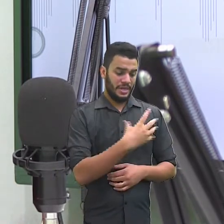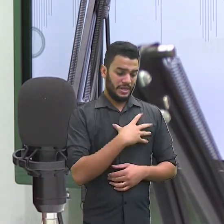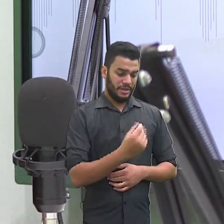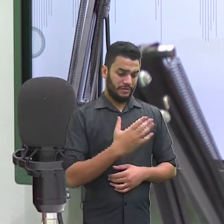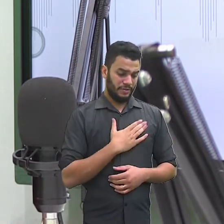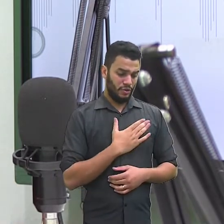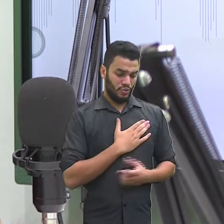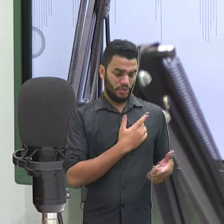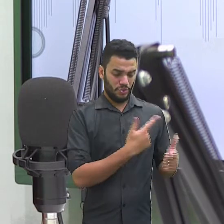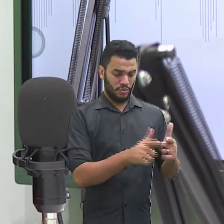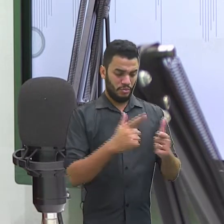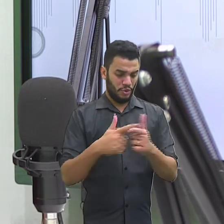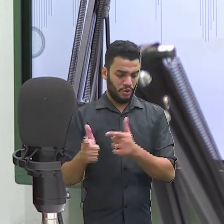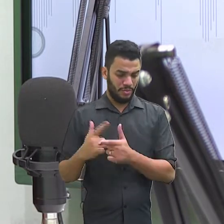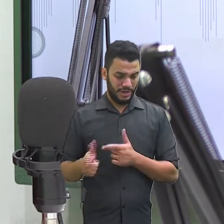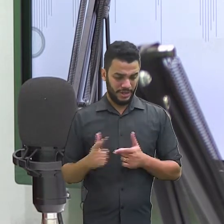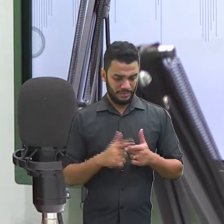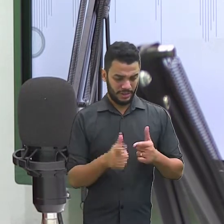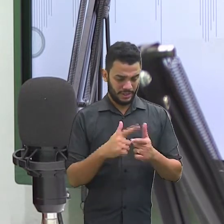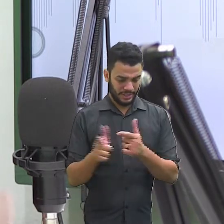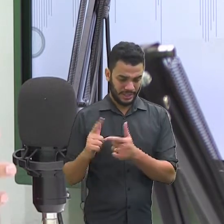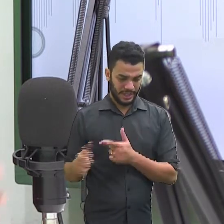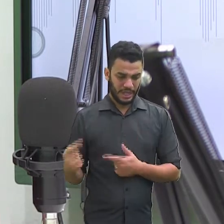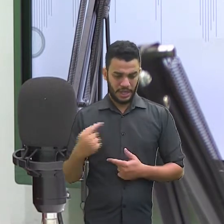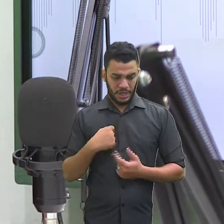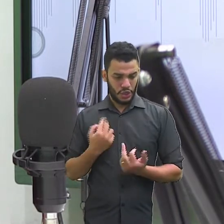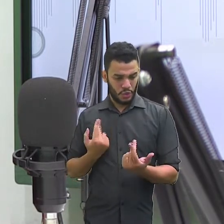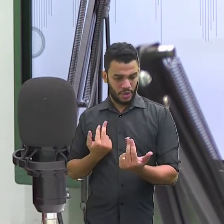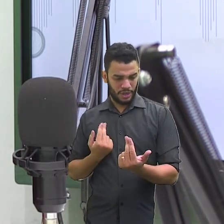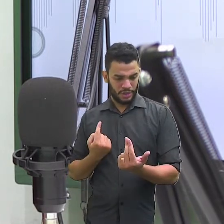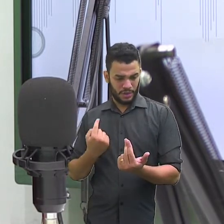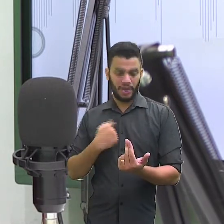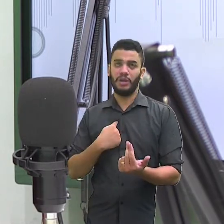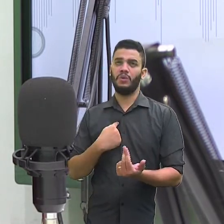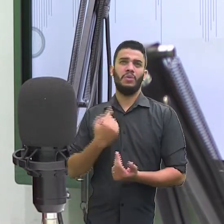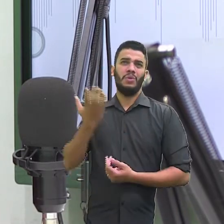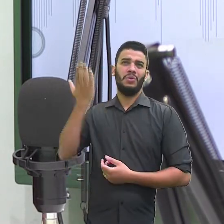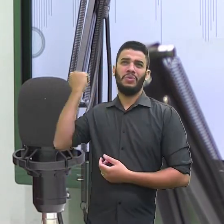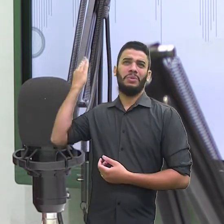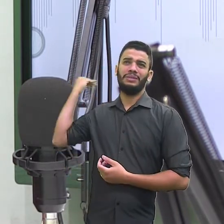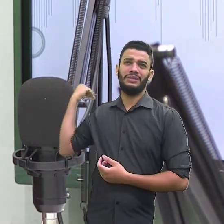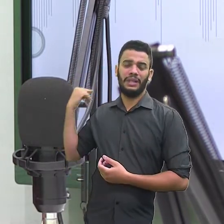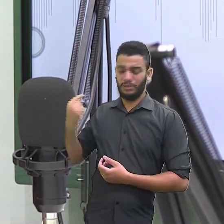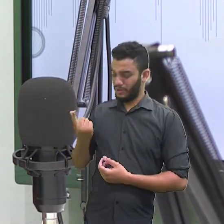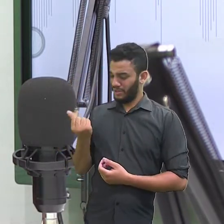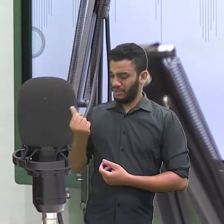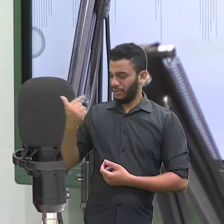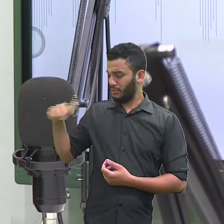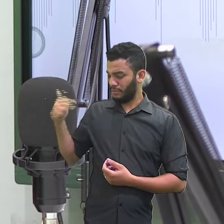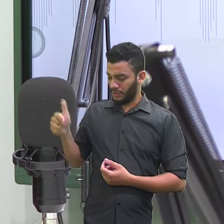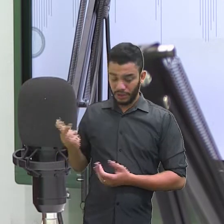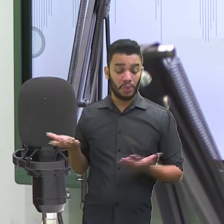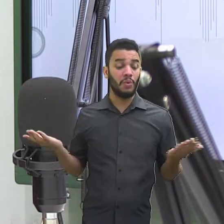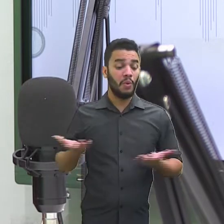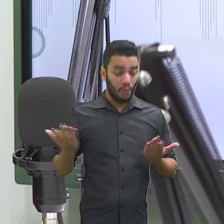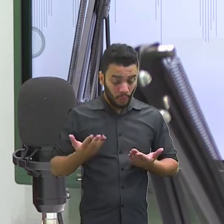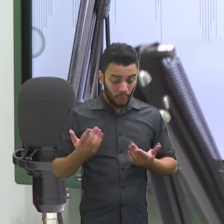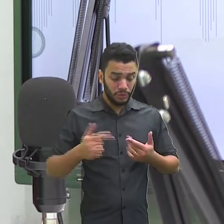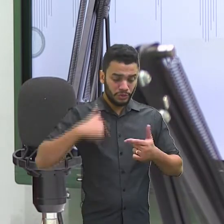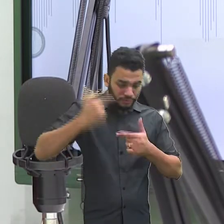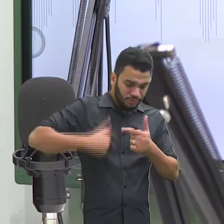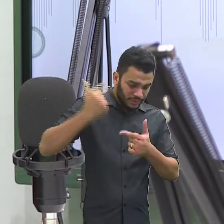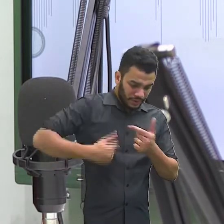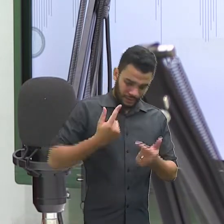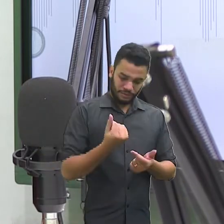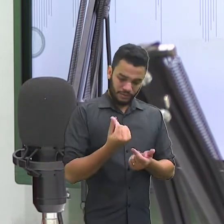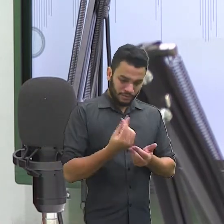quantos empregos, é por isso que eu não tiro férias. Então, porque eu quero amealhar, quero